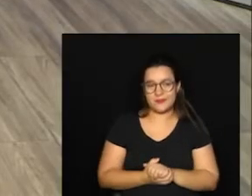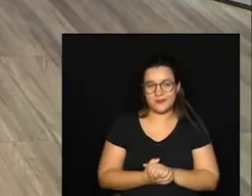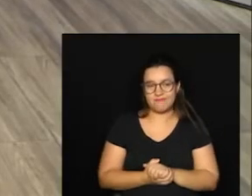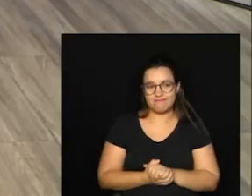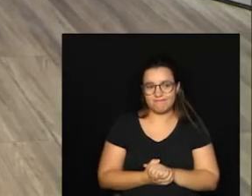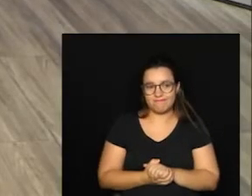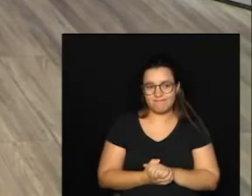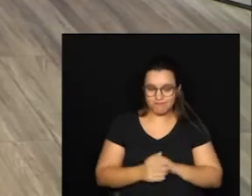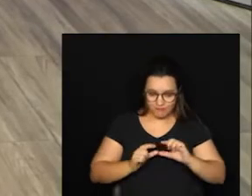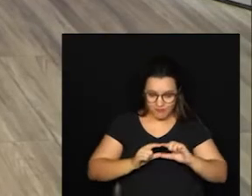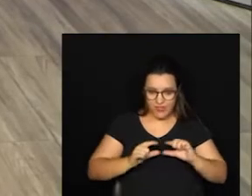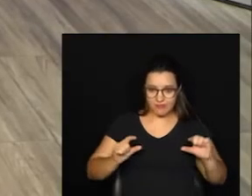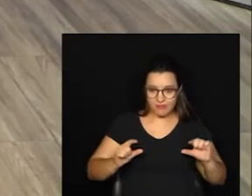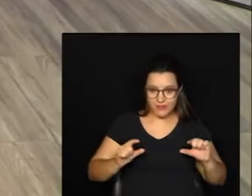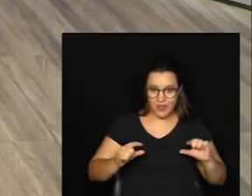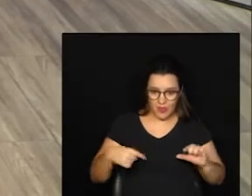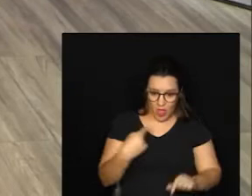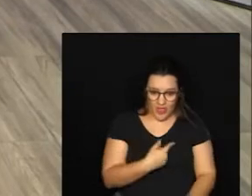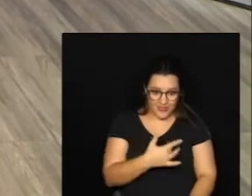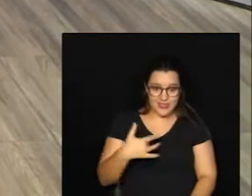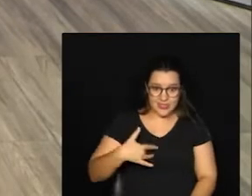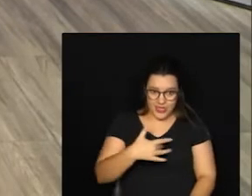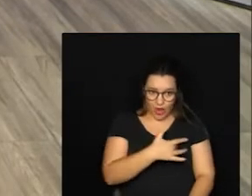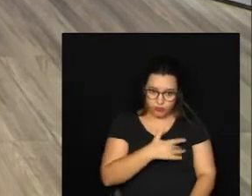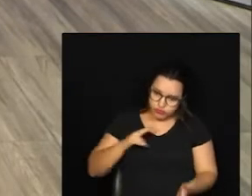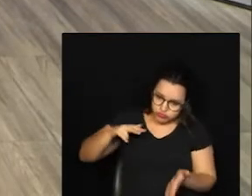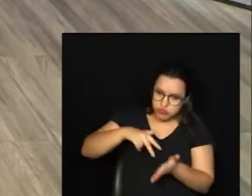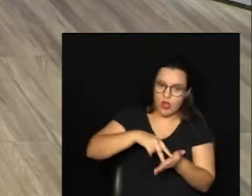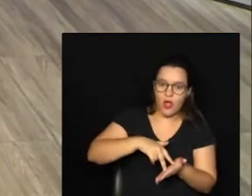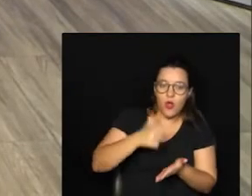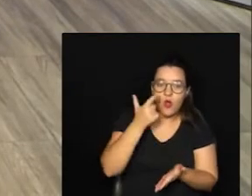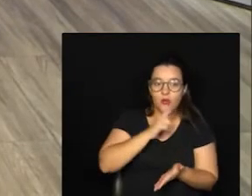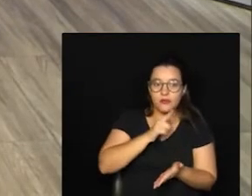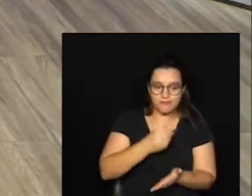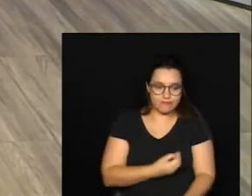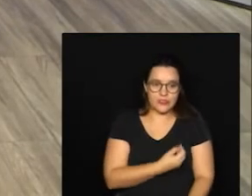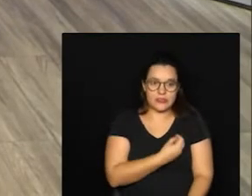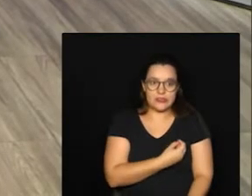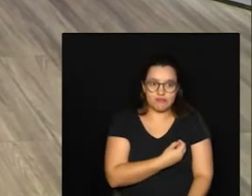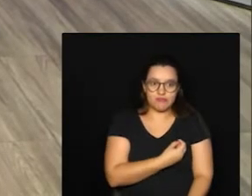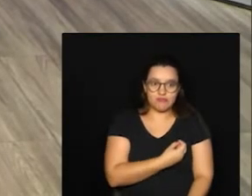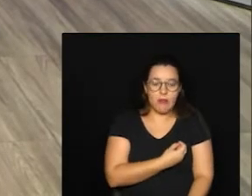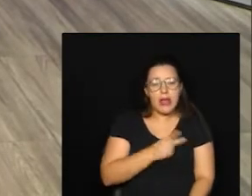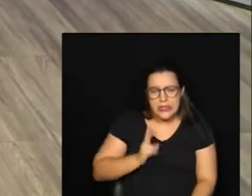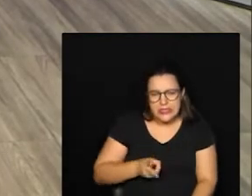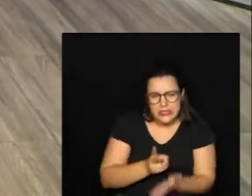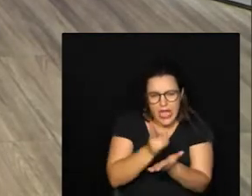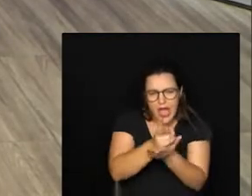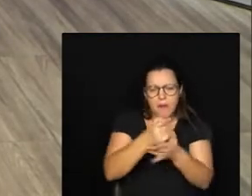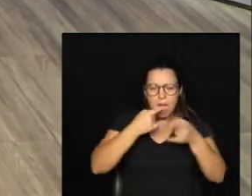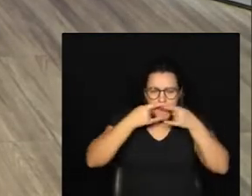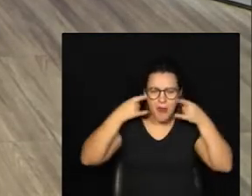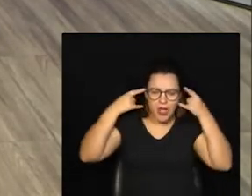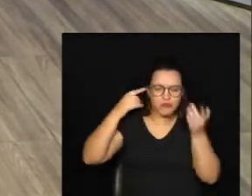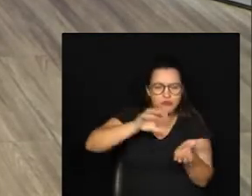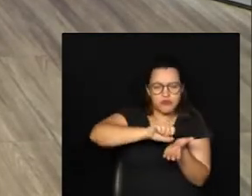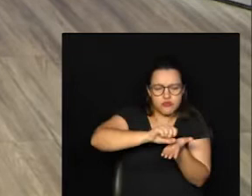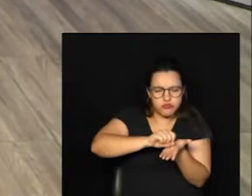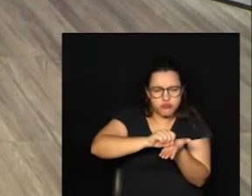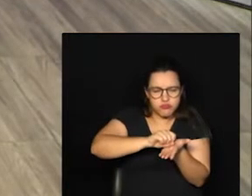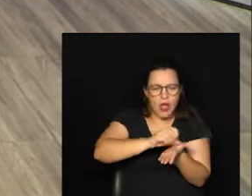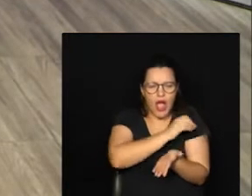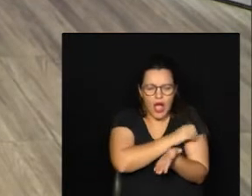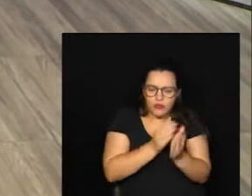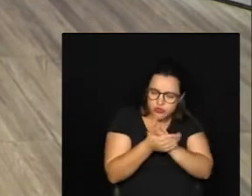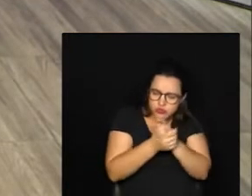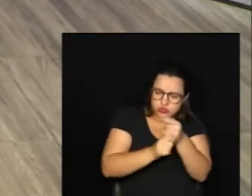Essa é a frase, né? Precisa de saúde para poder viver, então utilize sempre a máscara, álcool em gel, lavar bem